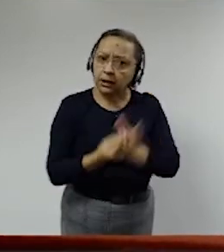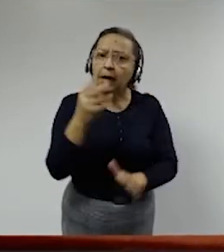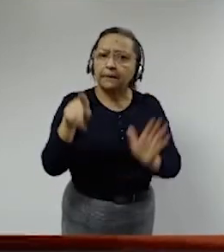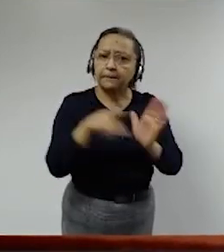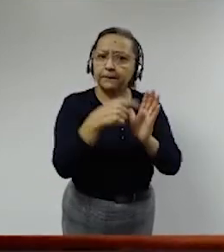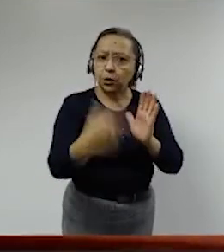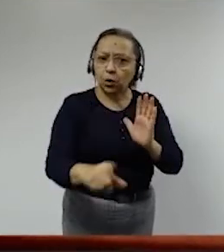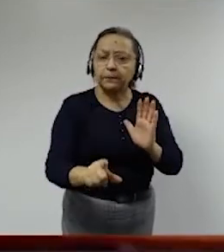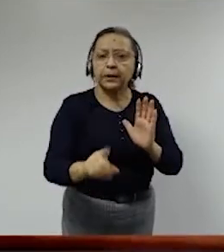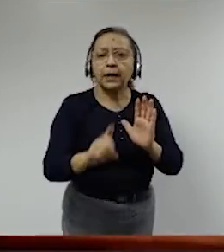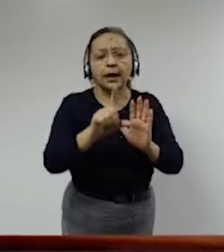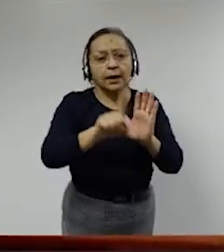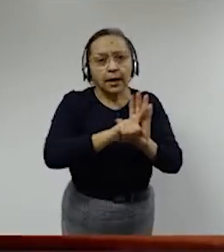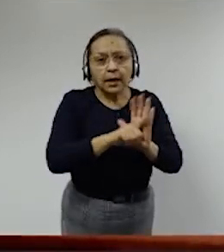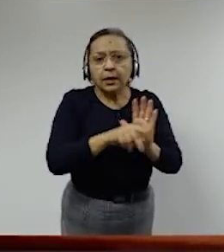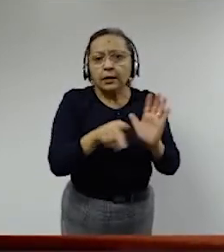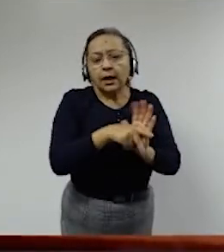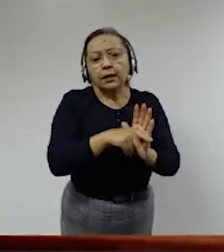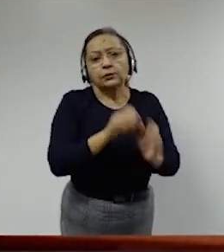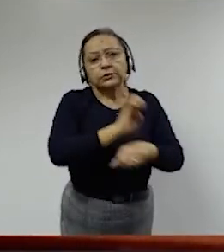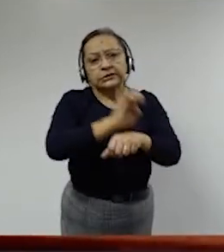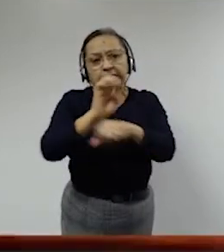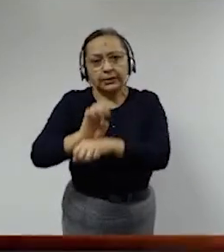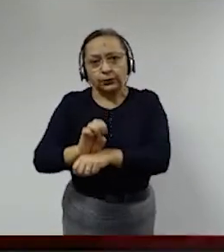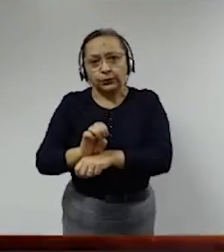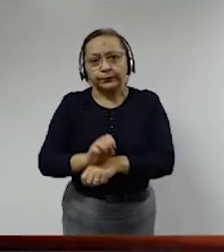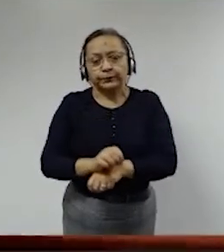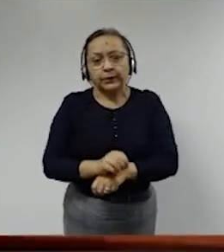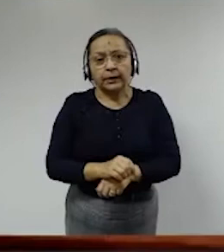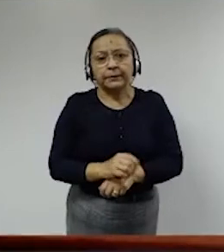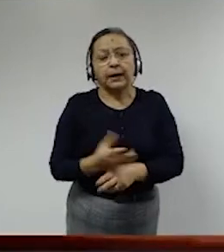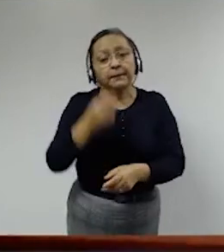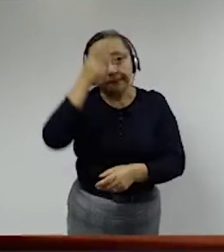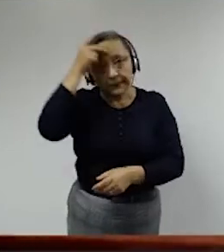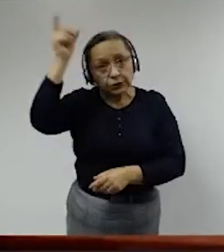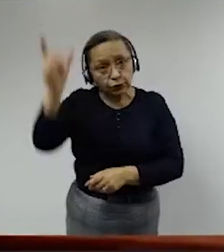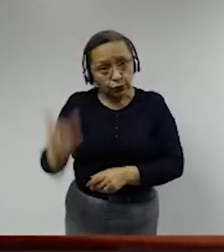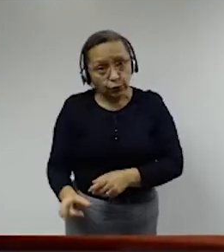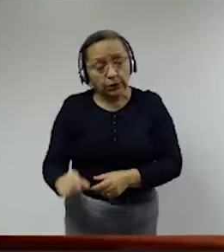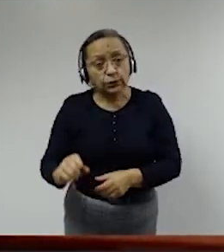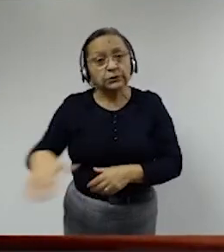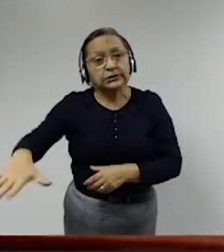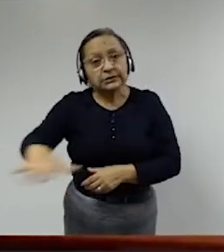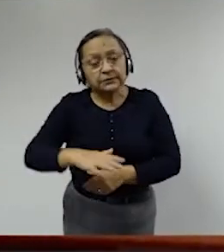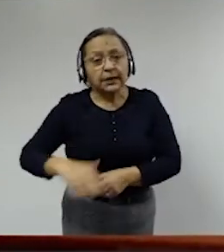atender pessoas físicas e espaços públicos de cultura.